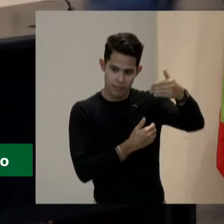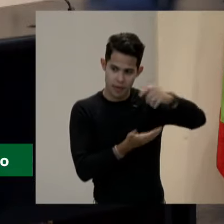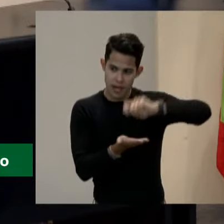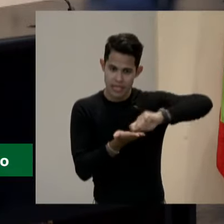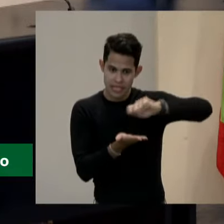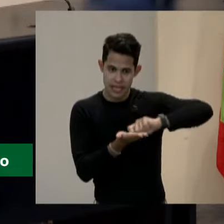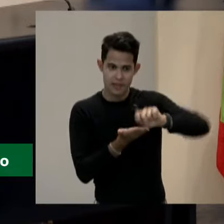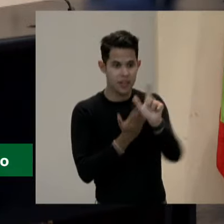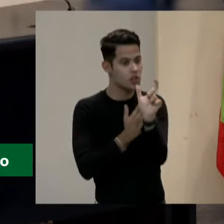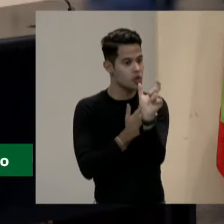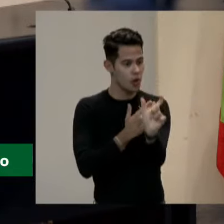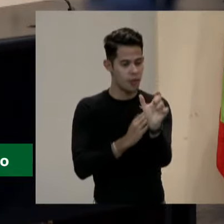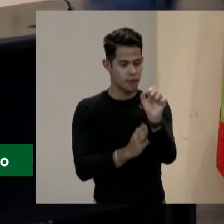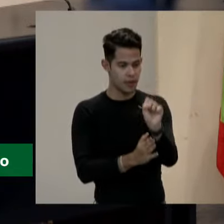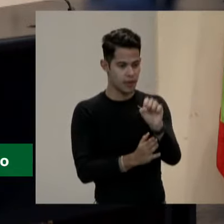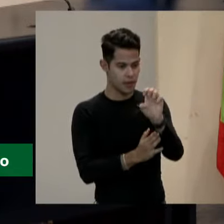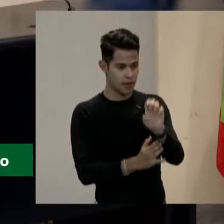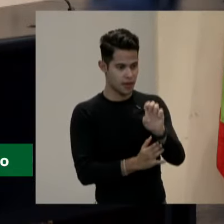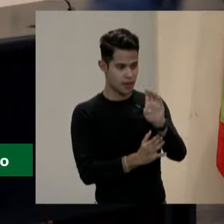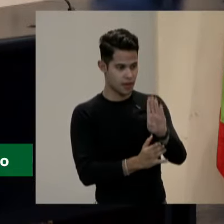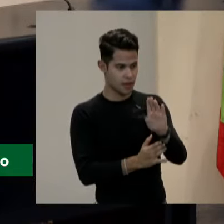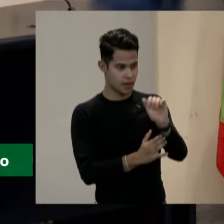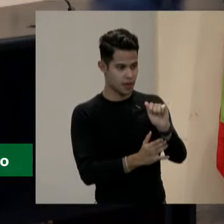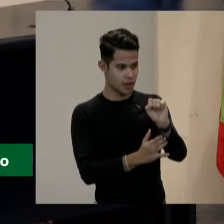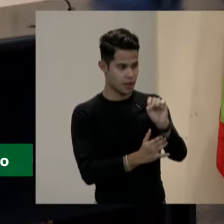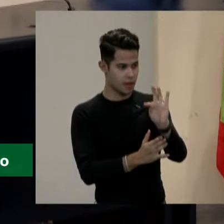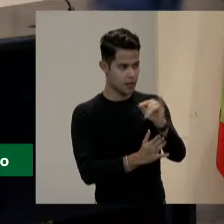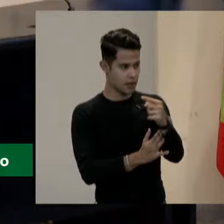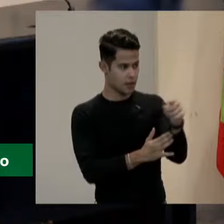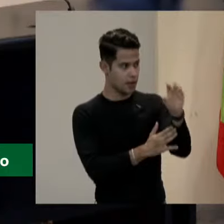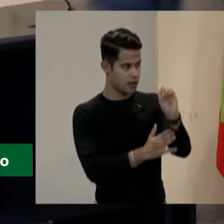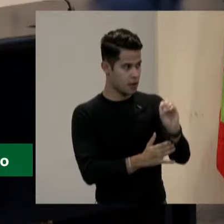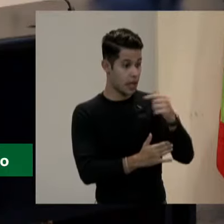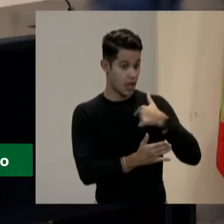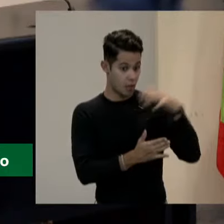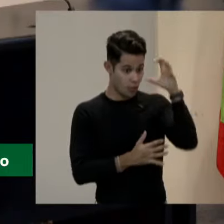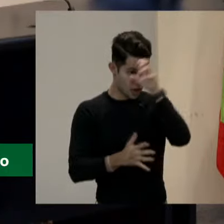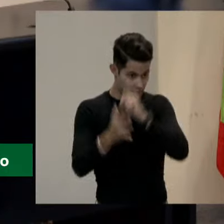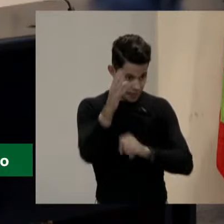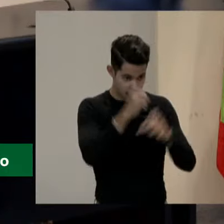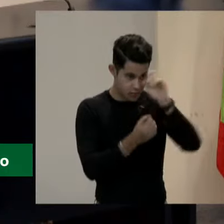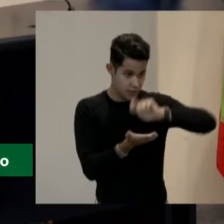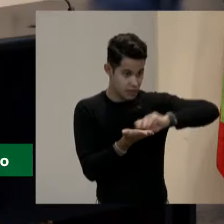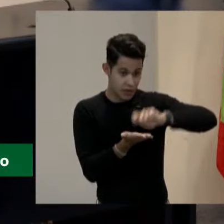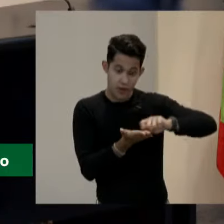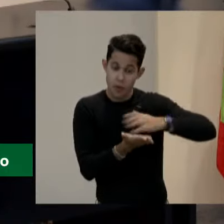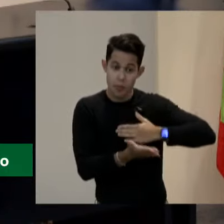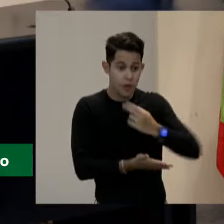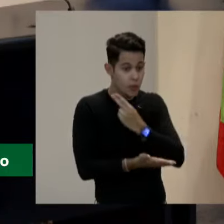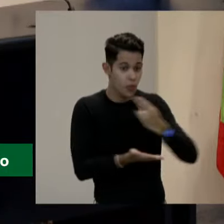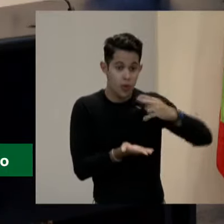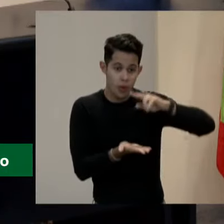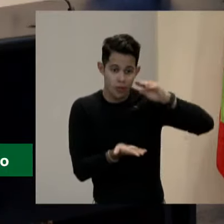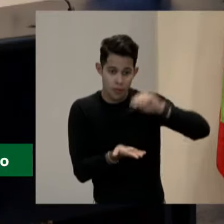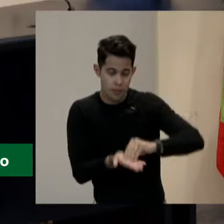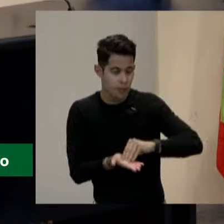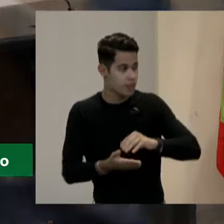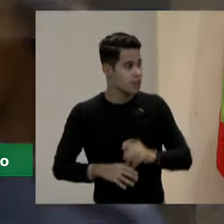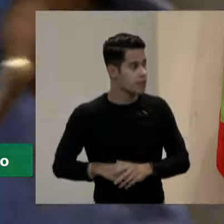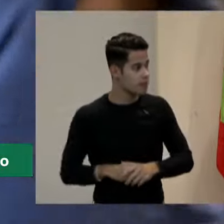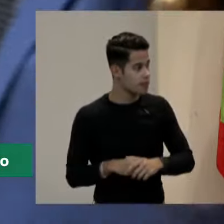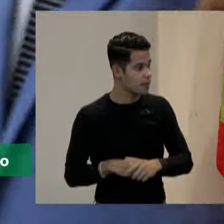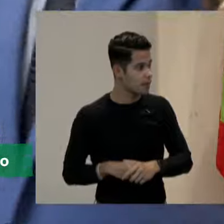muito inteligente, eu aprendi a escrever Sebastiana. E como eu era muito observador,